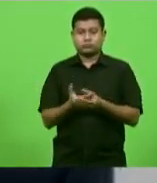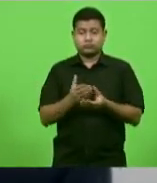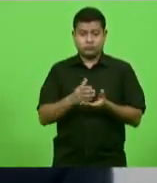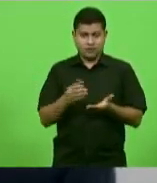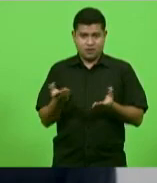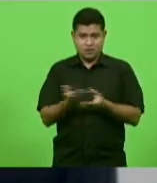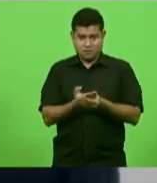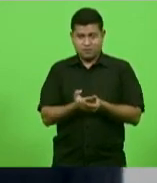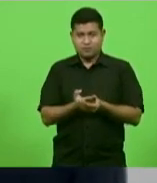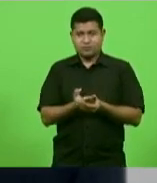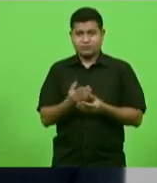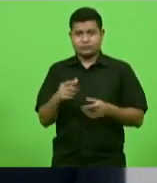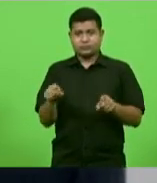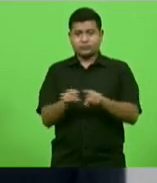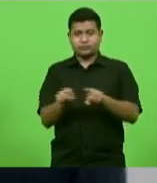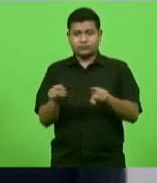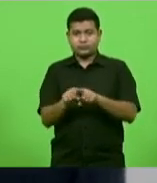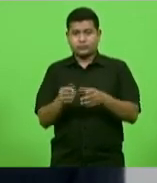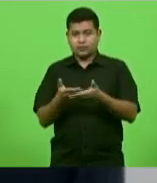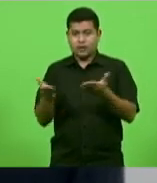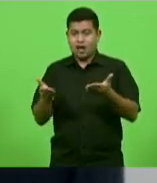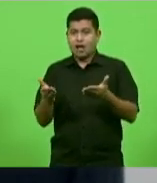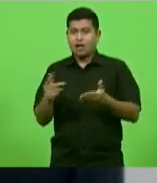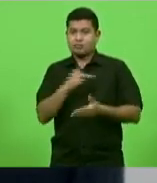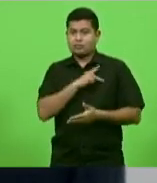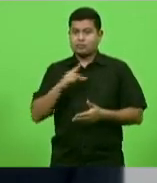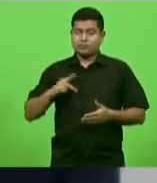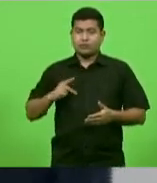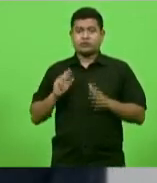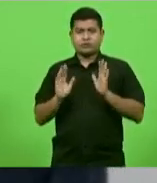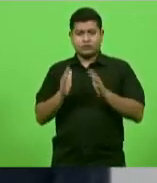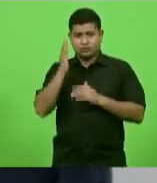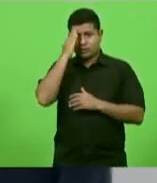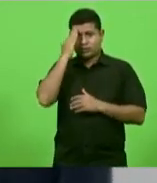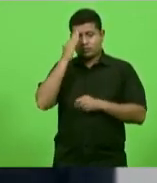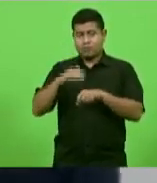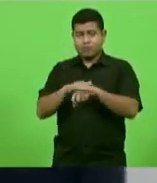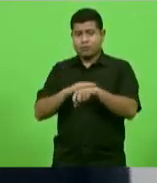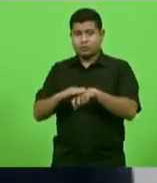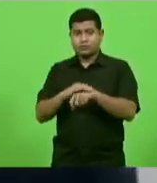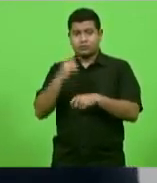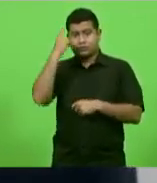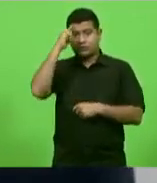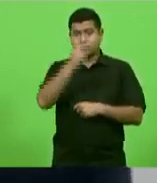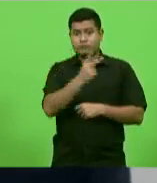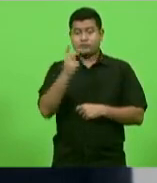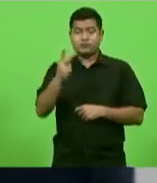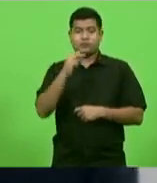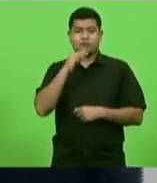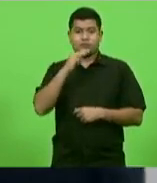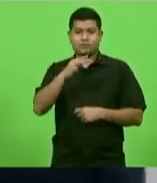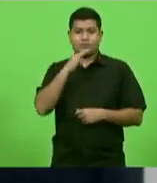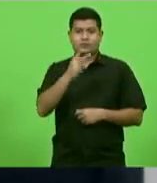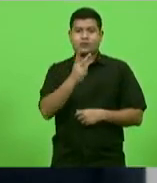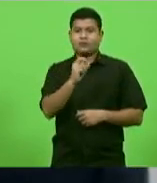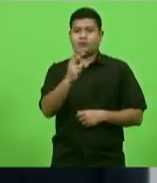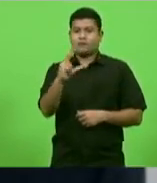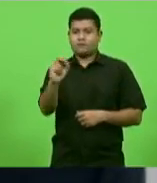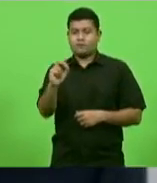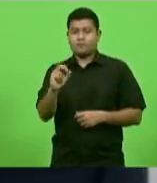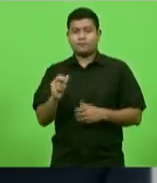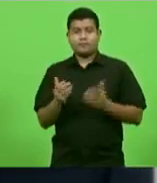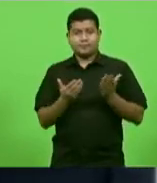em domínio público, sabe-se que as conversas com a Veiga Média foram iniciadas em 22 de março, como